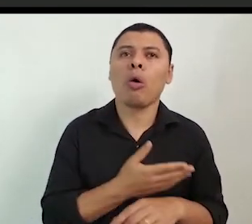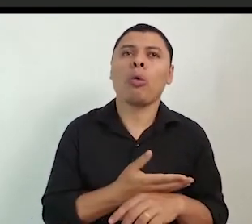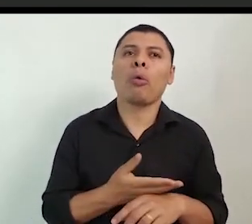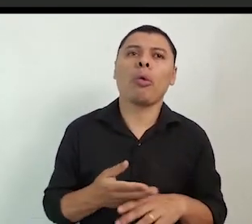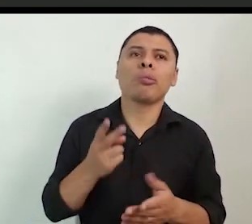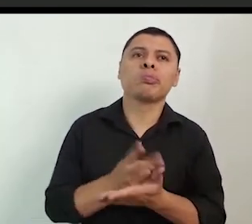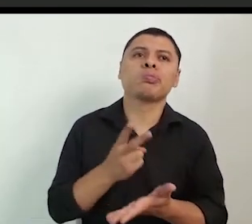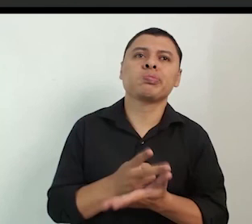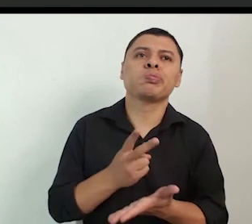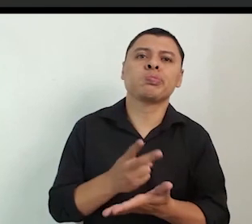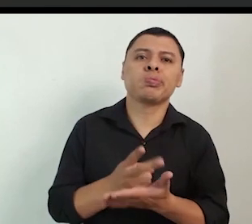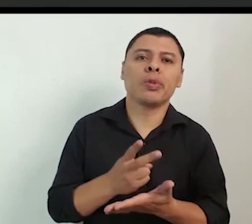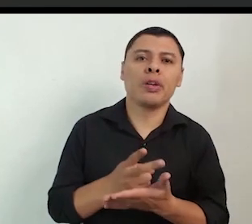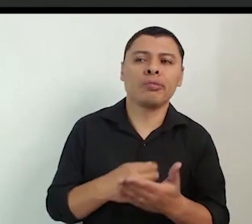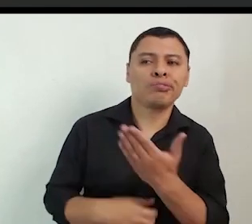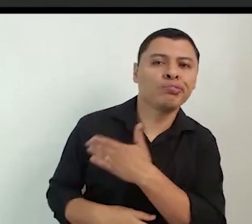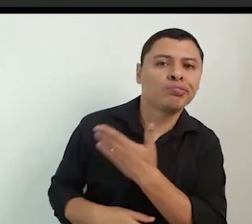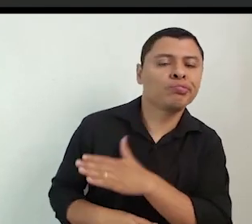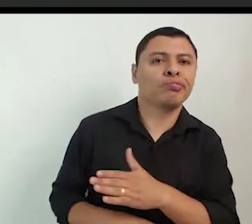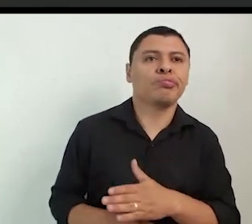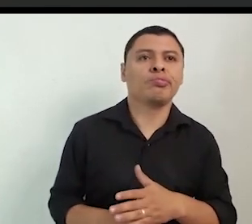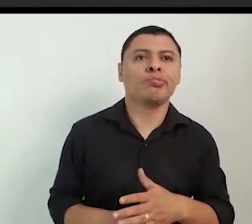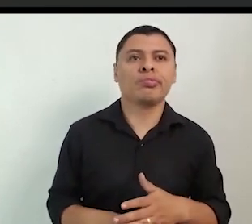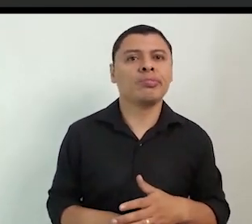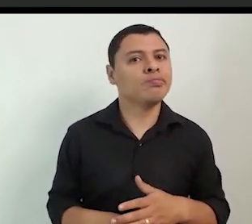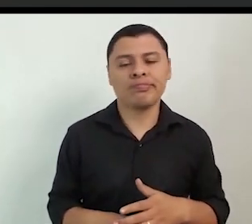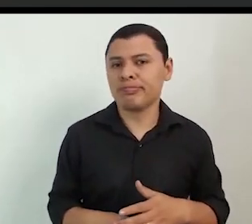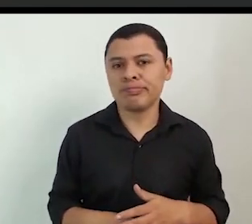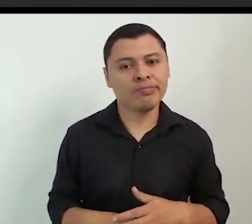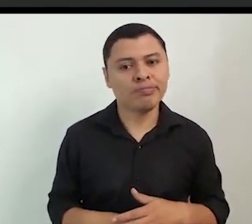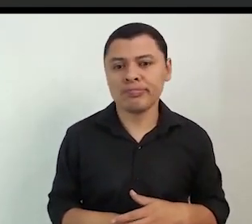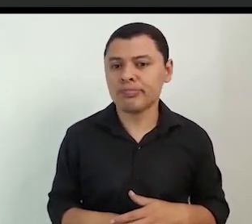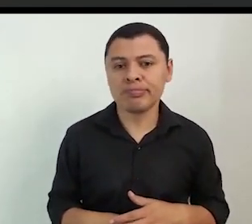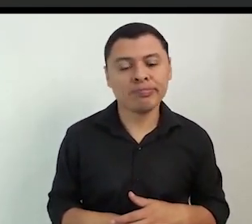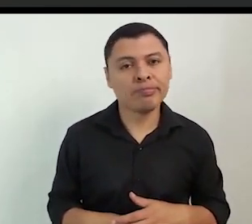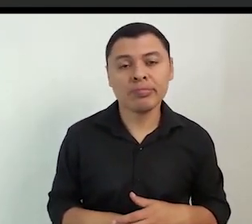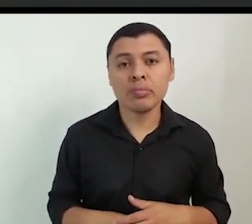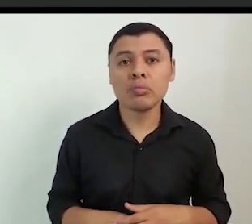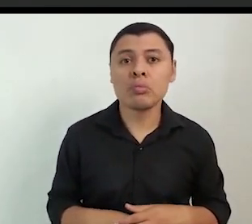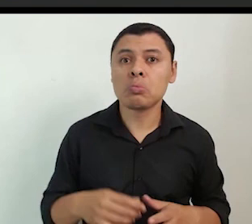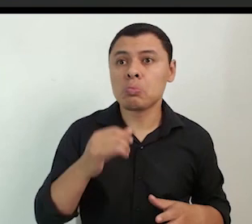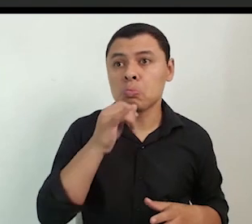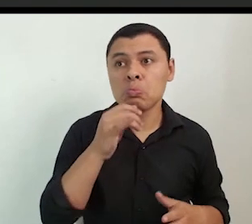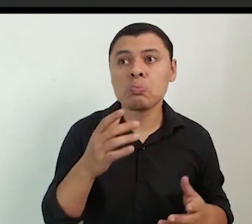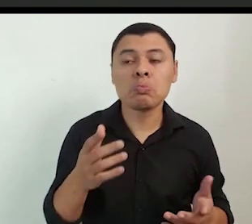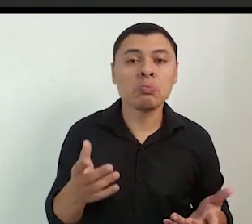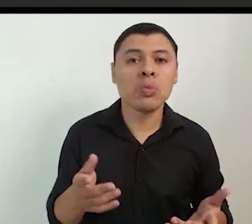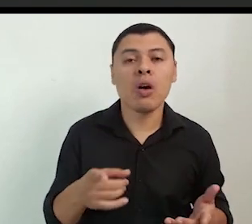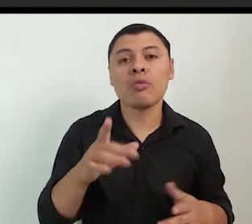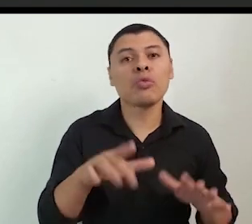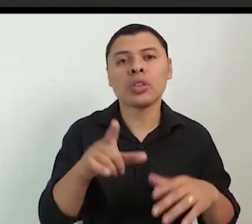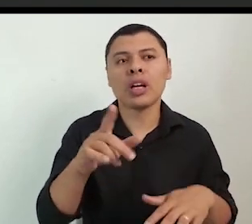hábitos, continuar excluindo. Você pode manter velhos hábitos de não querer